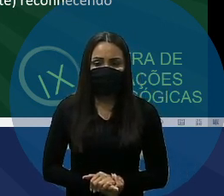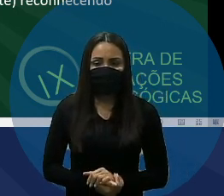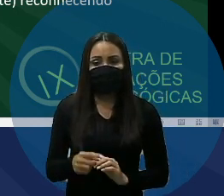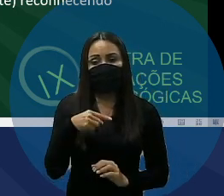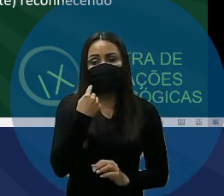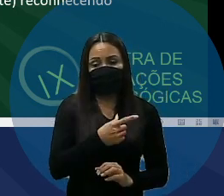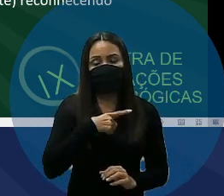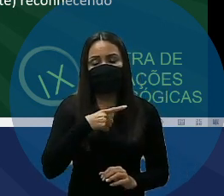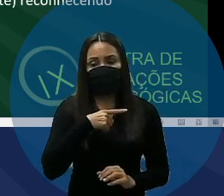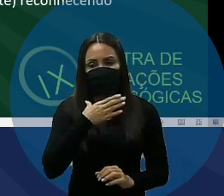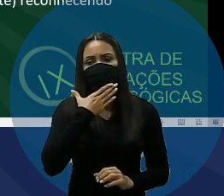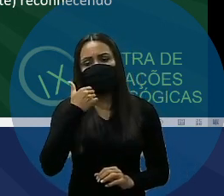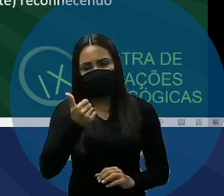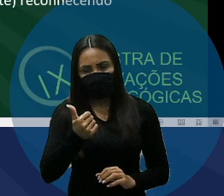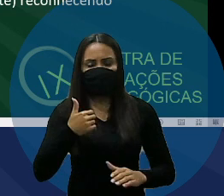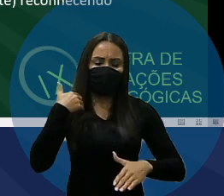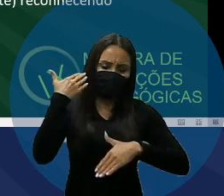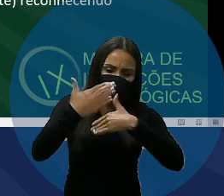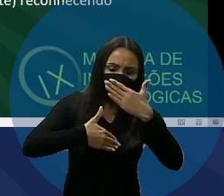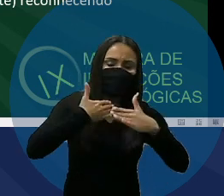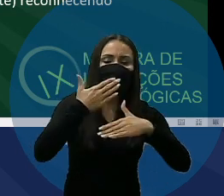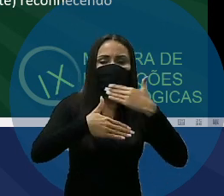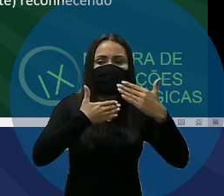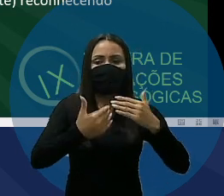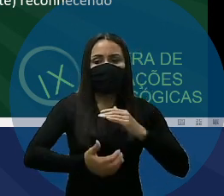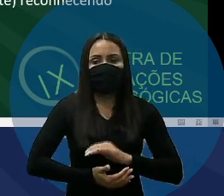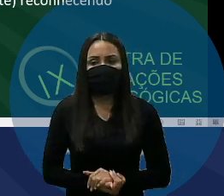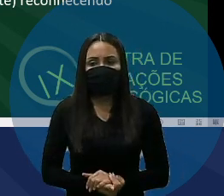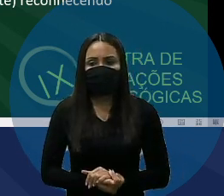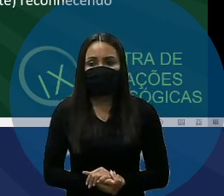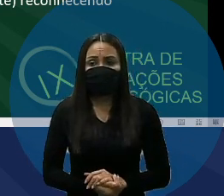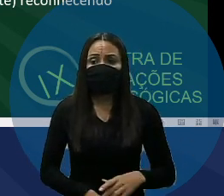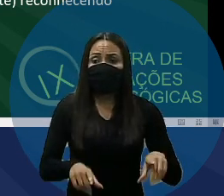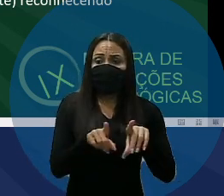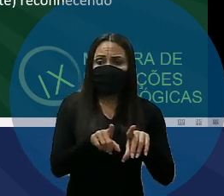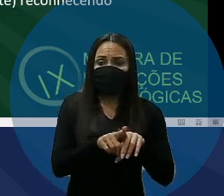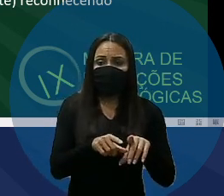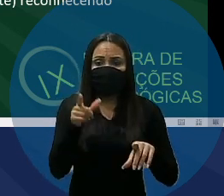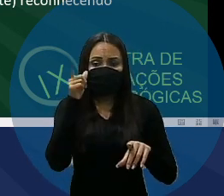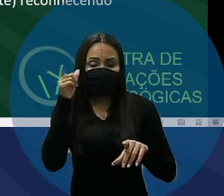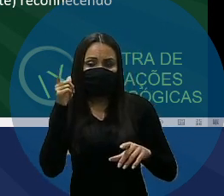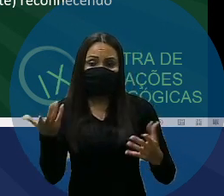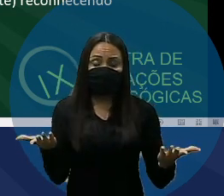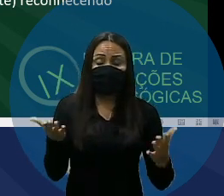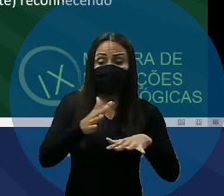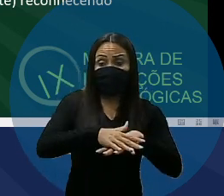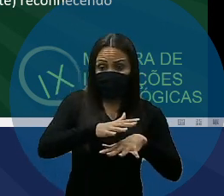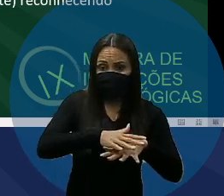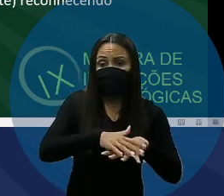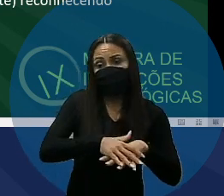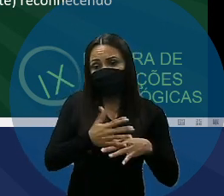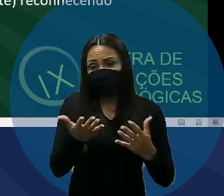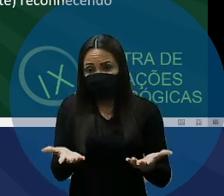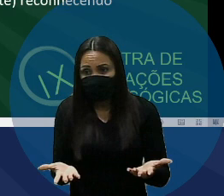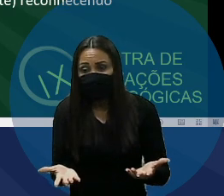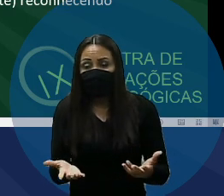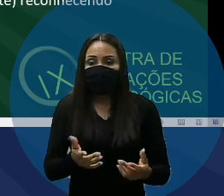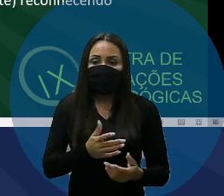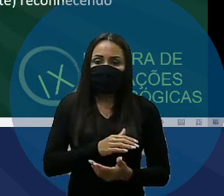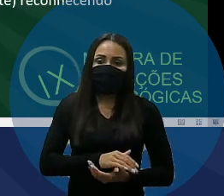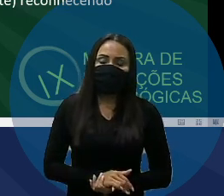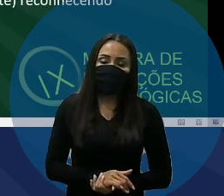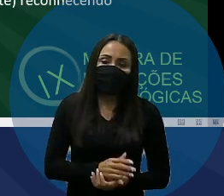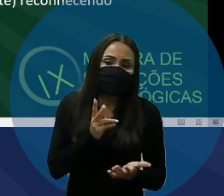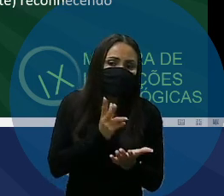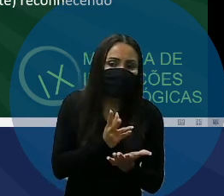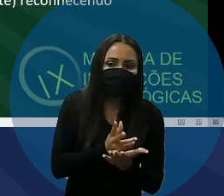melhora no resultado desses dois descritores. Além de um maior interesse nas aulas de matemática, né? Sempre que a gente traz uma aula diferenciada, os